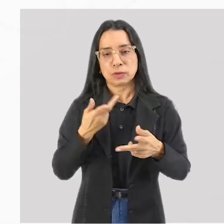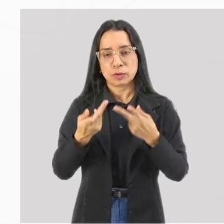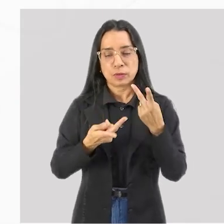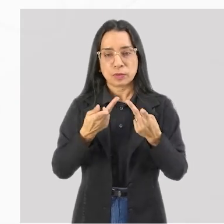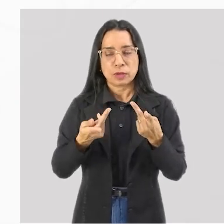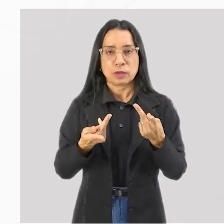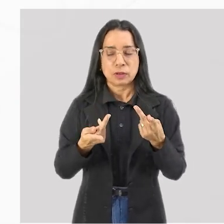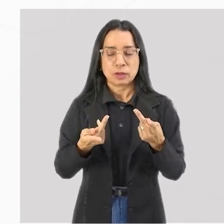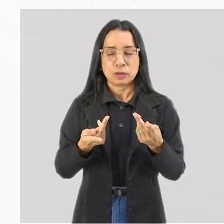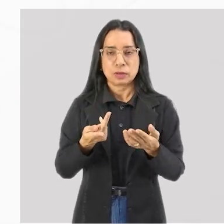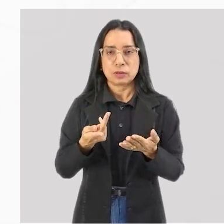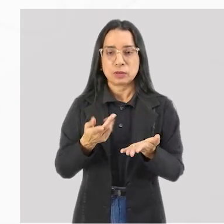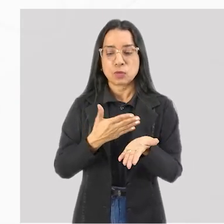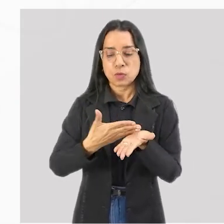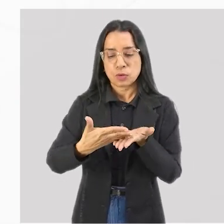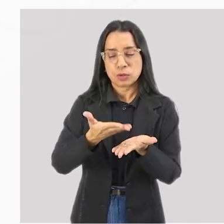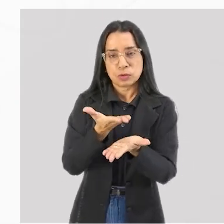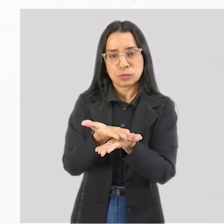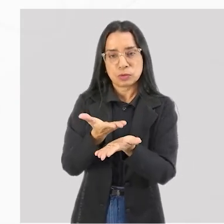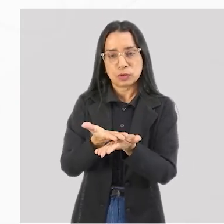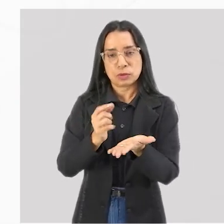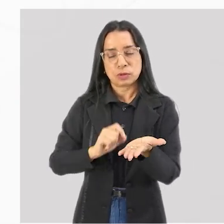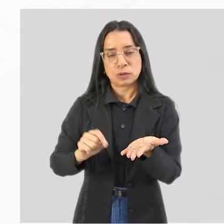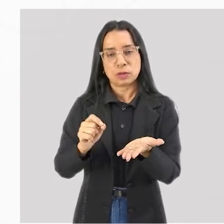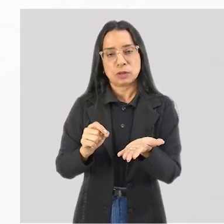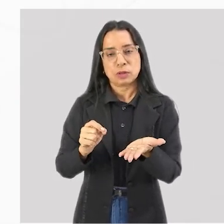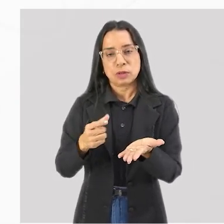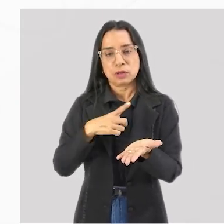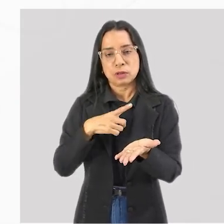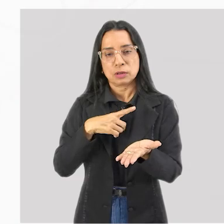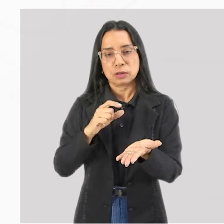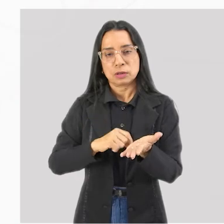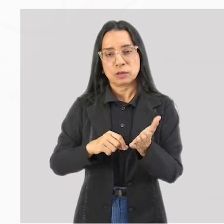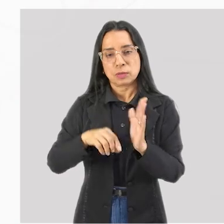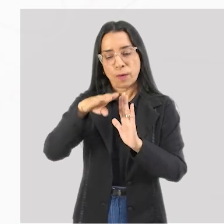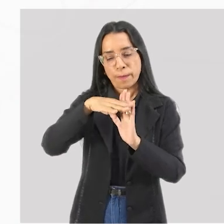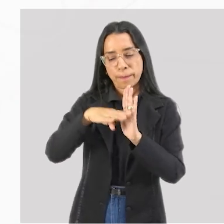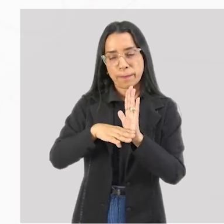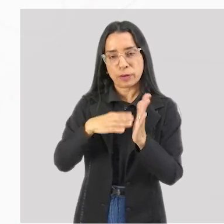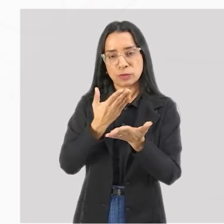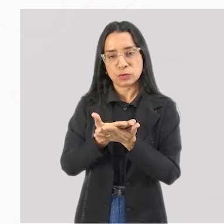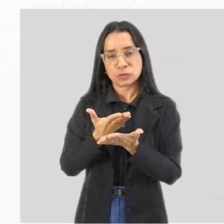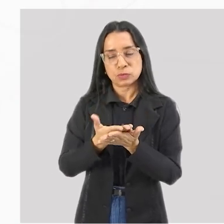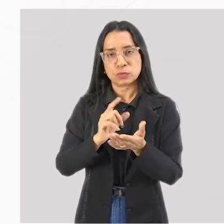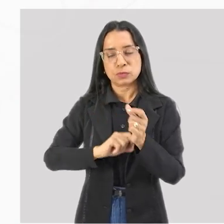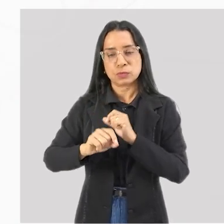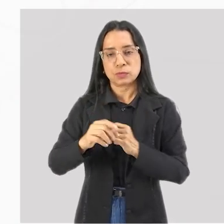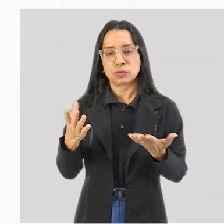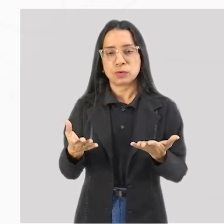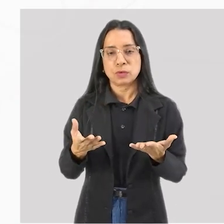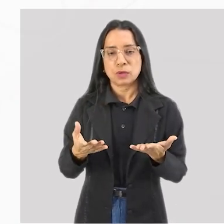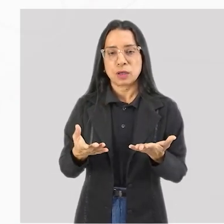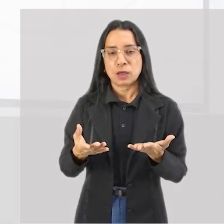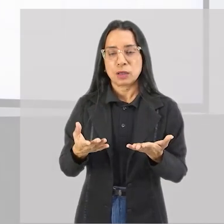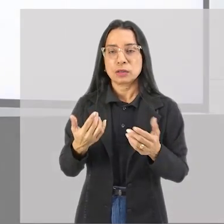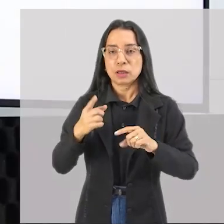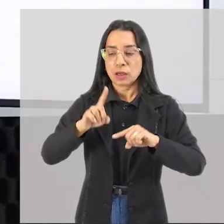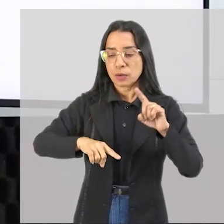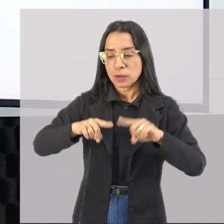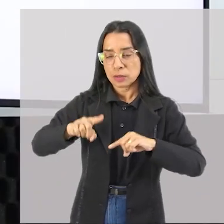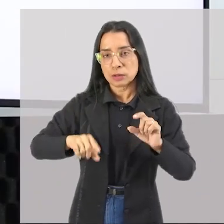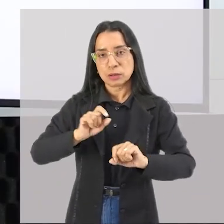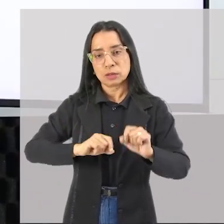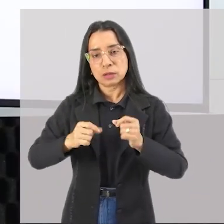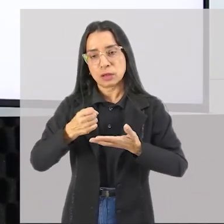para vocês no começo da aula, ou se eu não falei, eu falo agora, que nós temos o plano de estudo. plano de estudo é um material de apoio que a